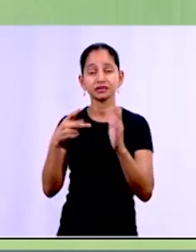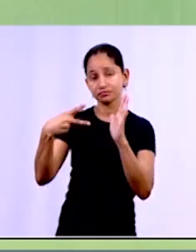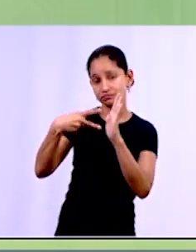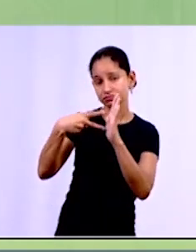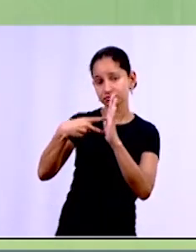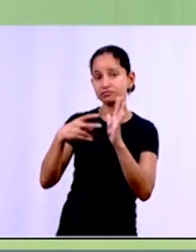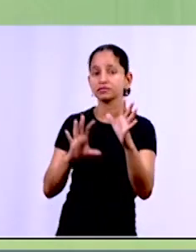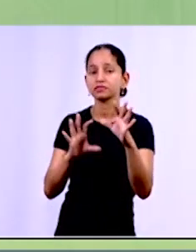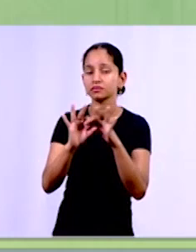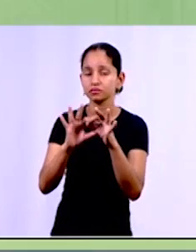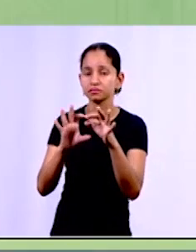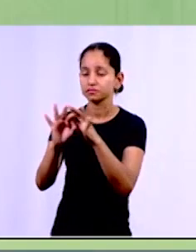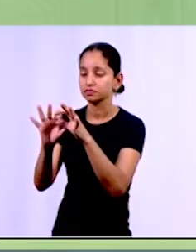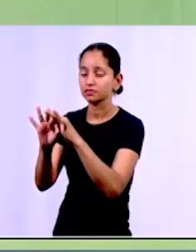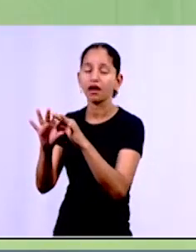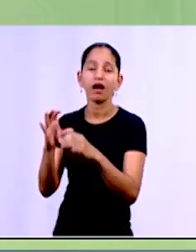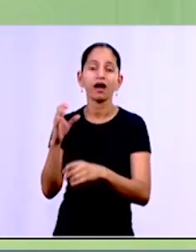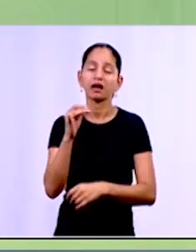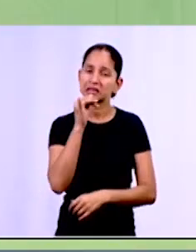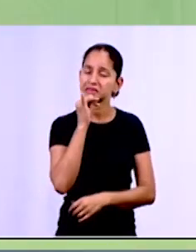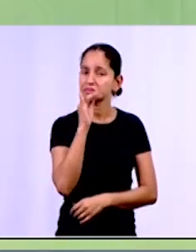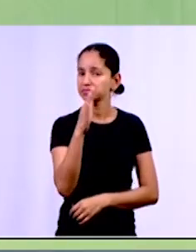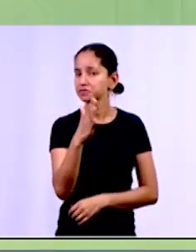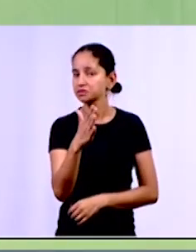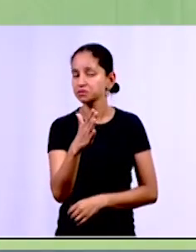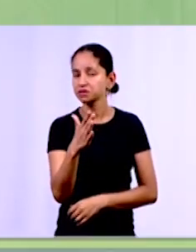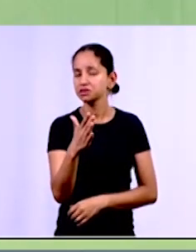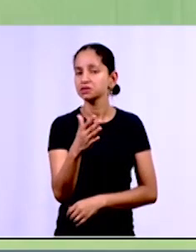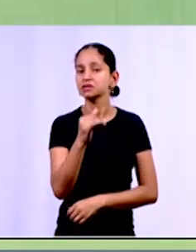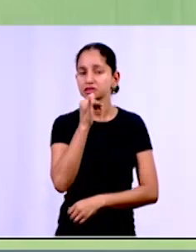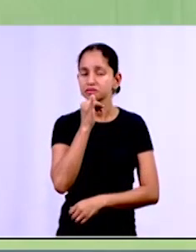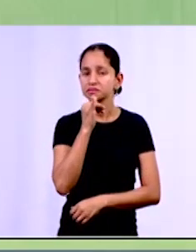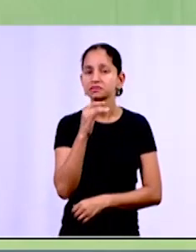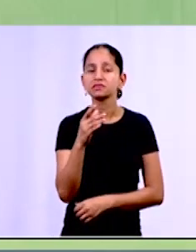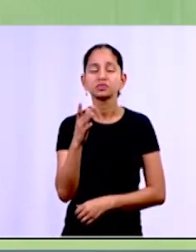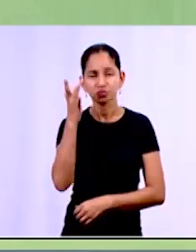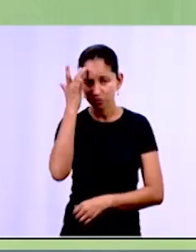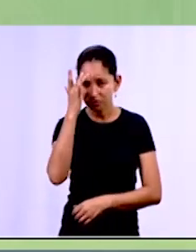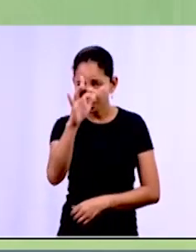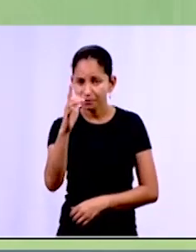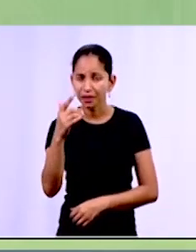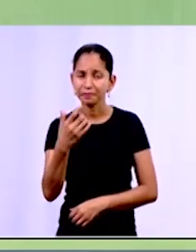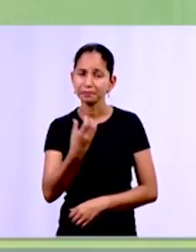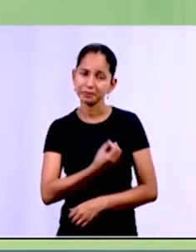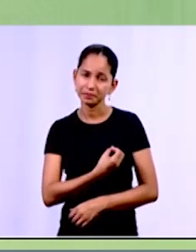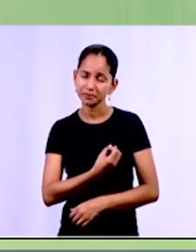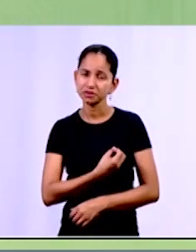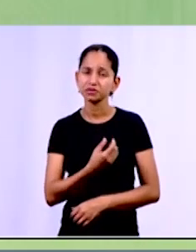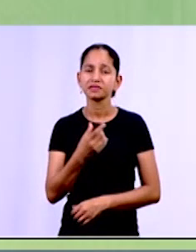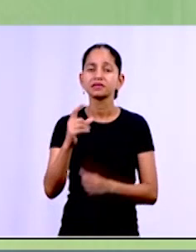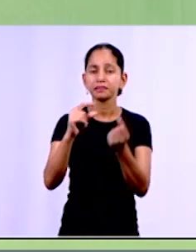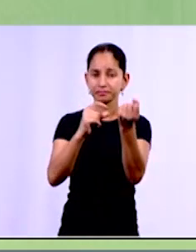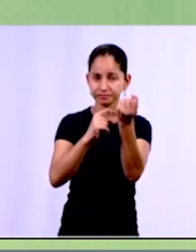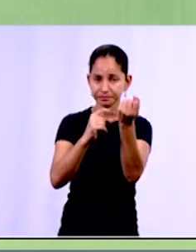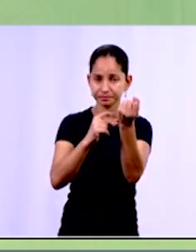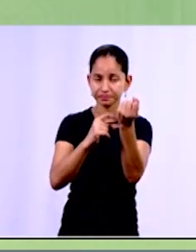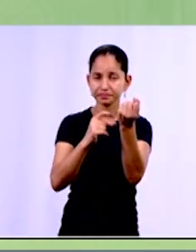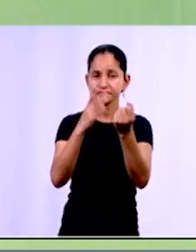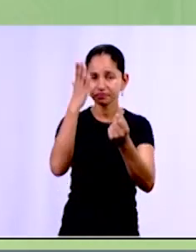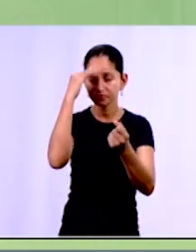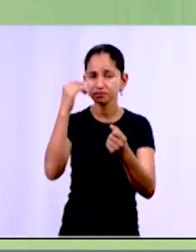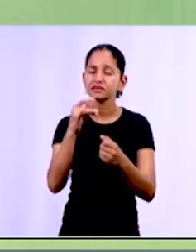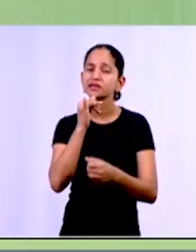com uma velocidade muito rápida. A gente está falando aqui 20 Gbps. Para quem não sabe, esse pendrive aqui que comunica com o